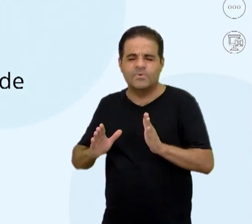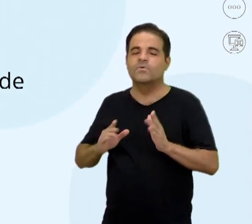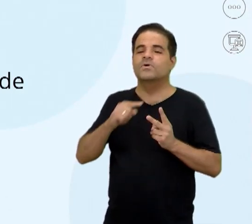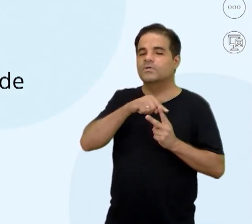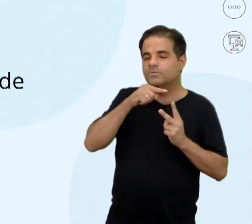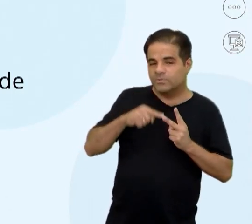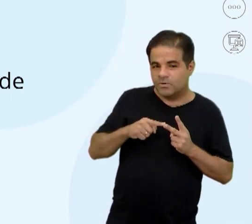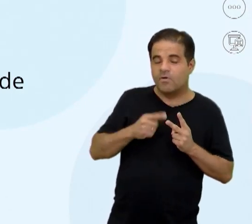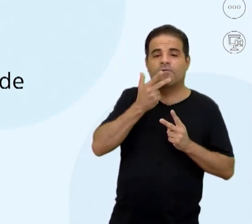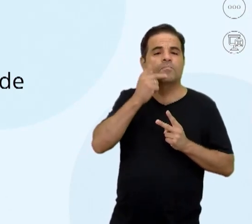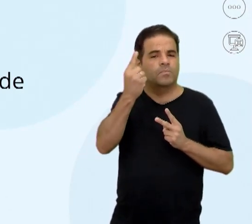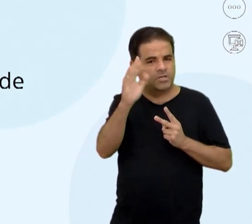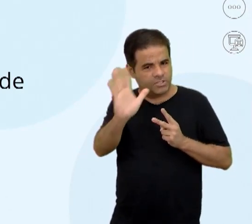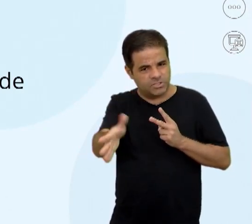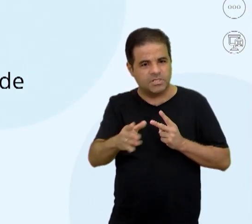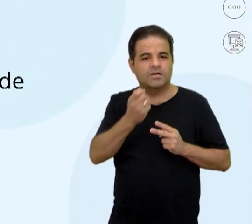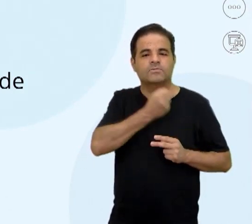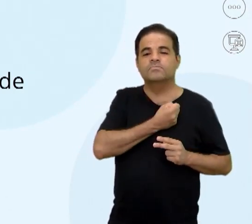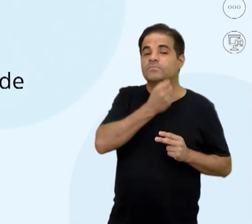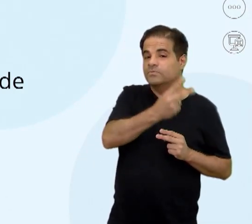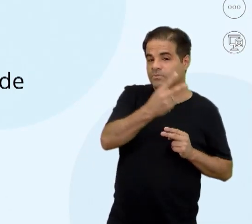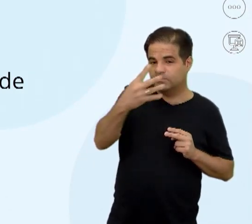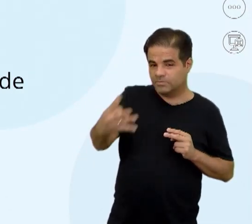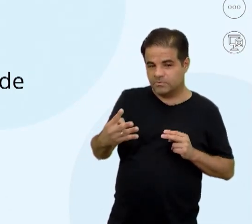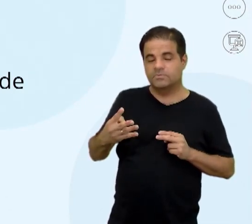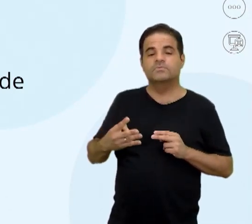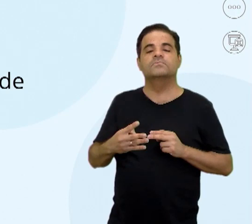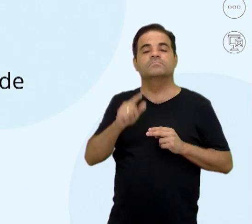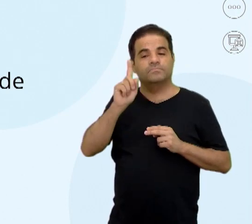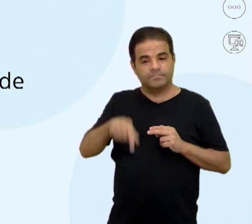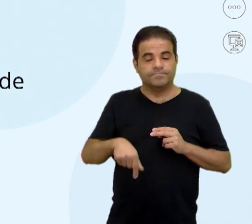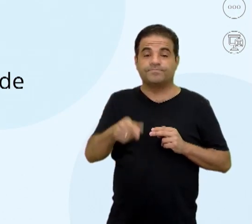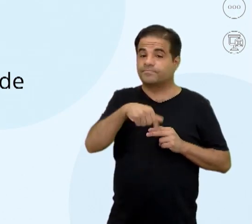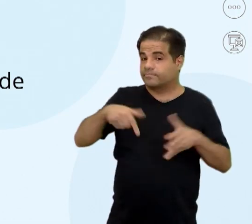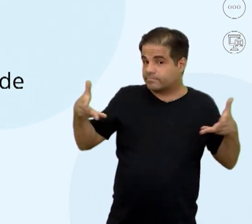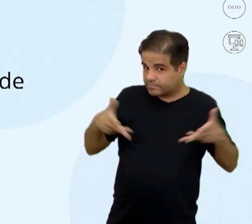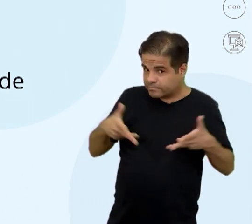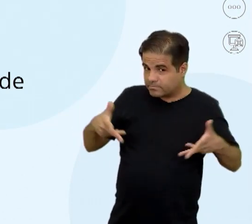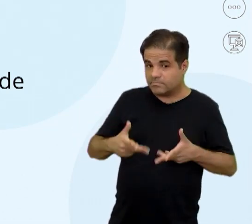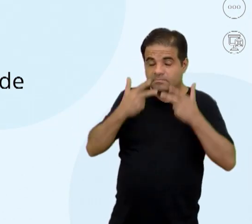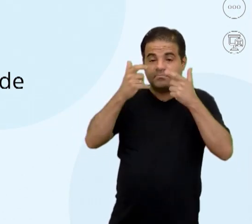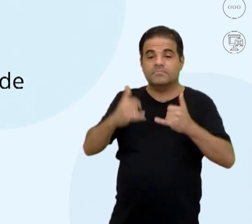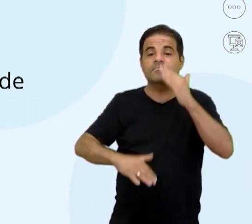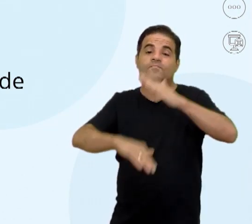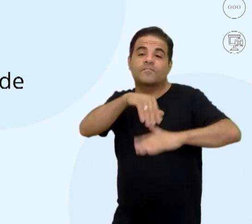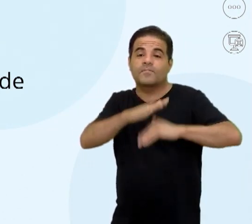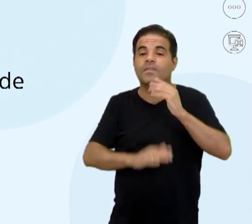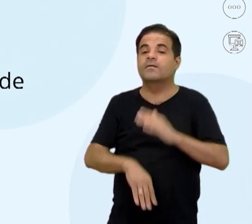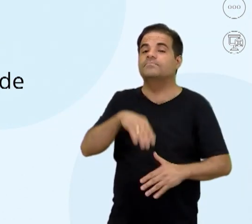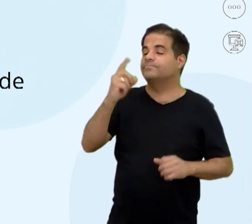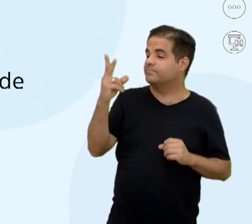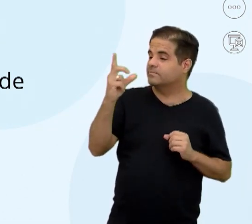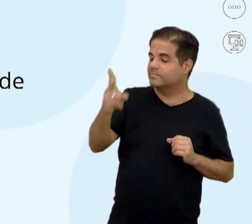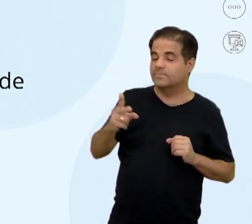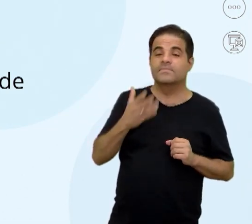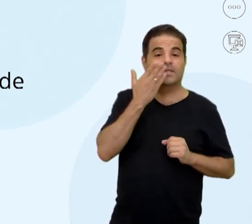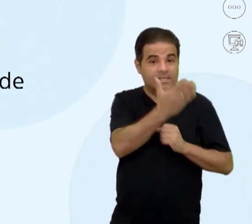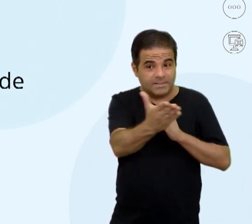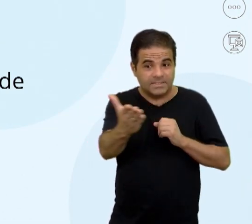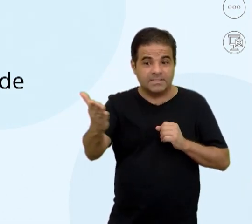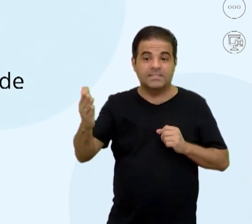verdade. A gente já falou de uma, que é o número 24, sobre o Teorema de Tales. E agora a gente está falando da habilidade 12 da série de